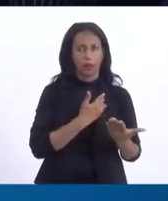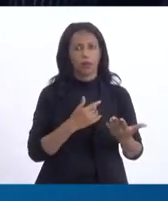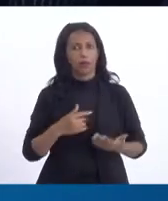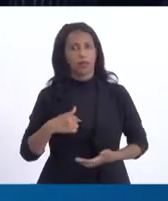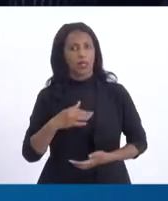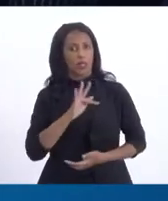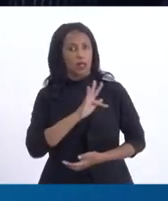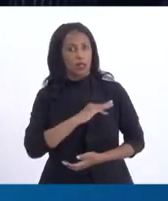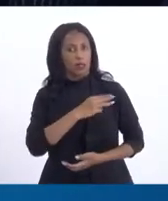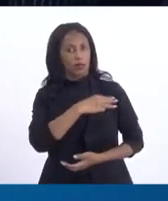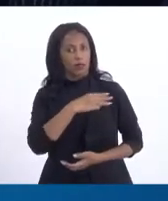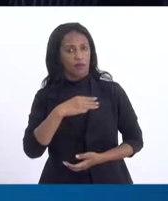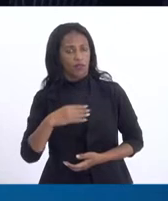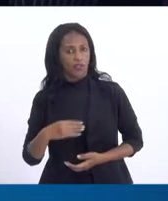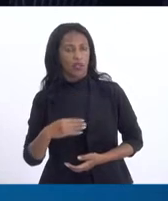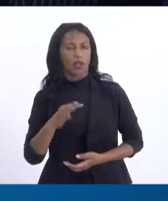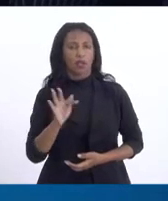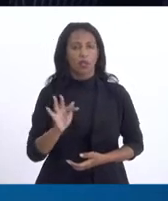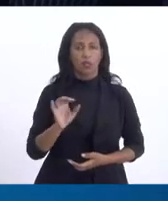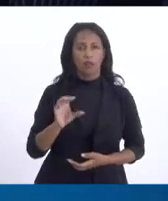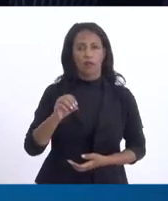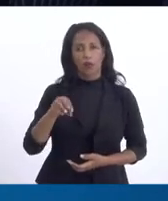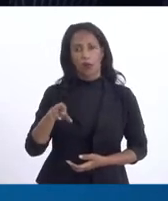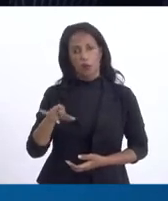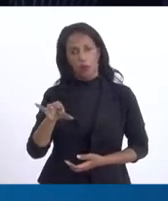Firjan, da Fecomércio.